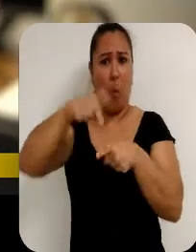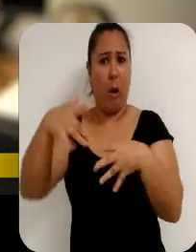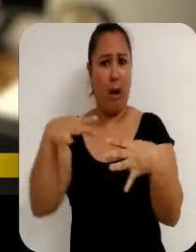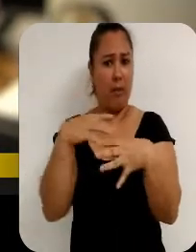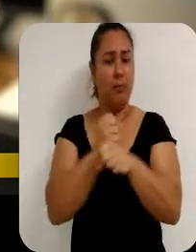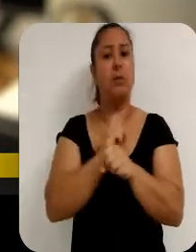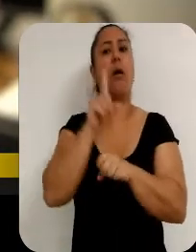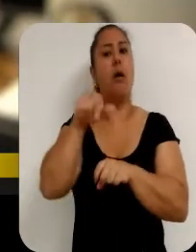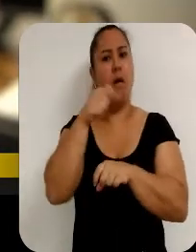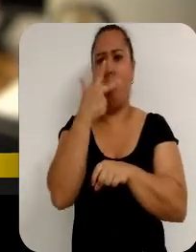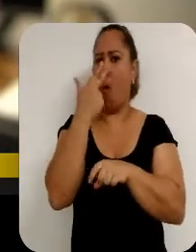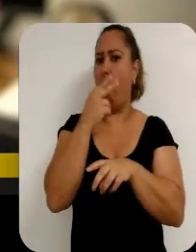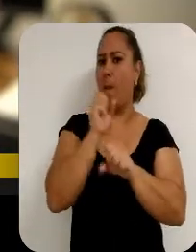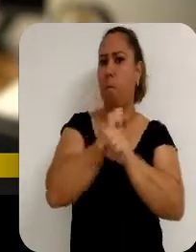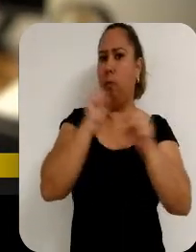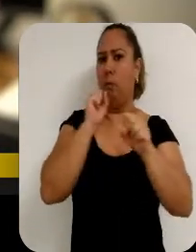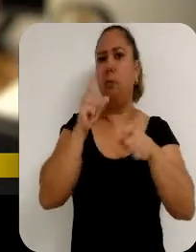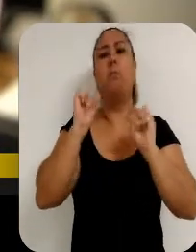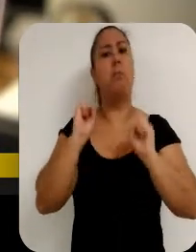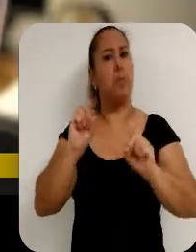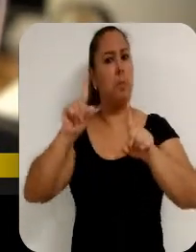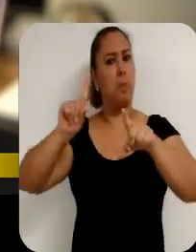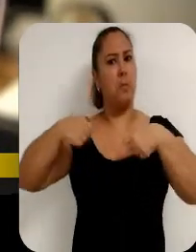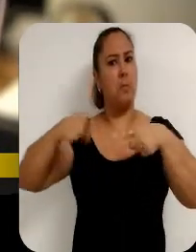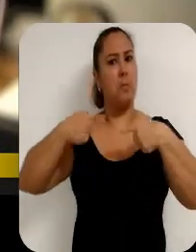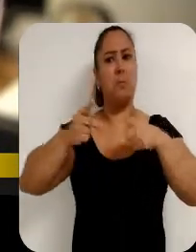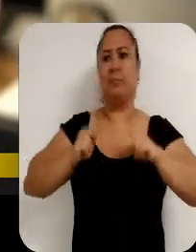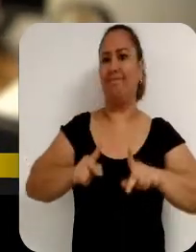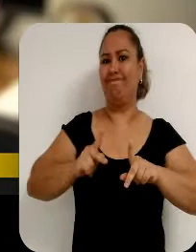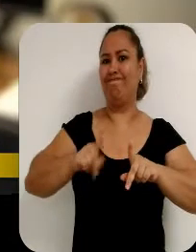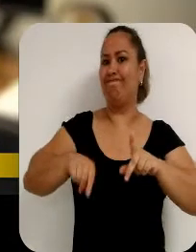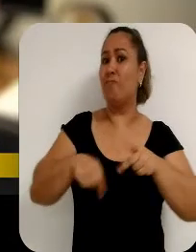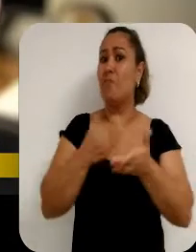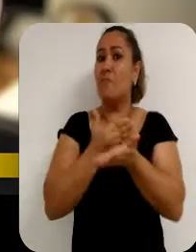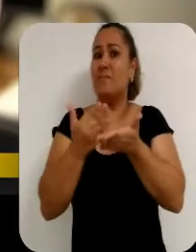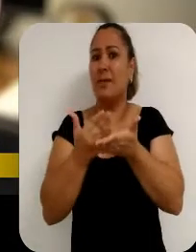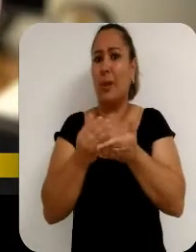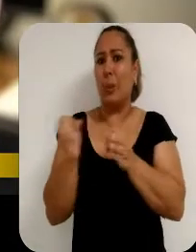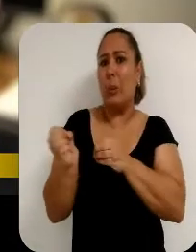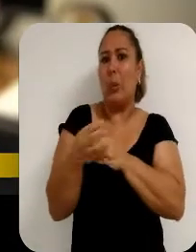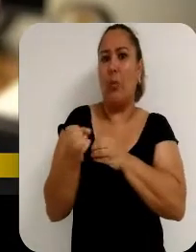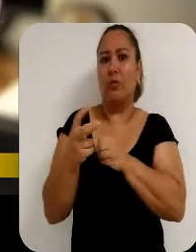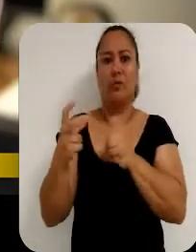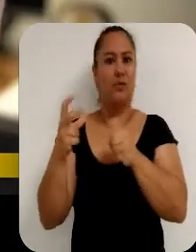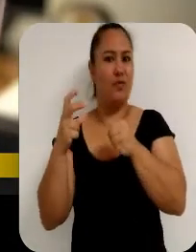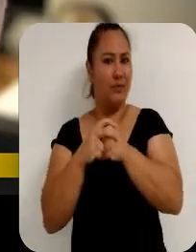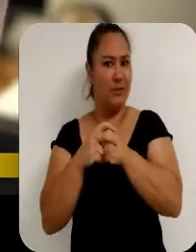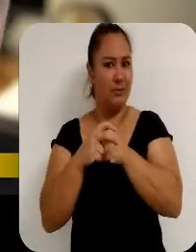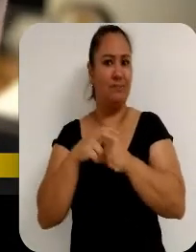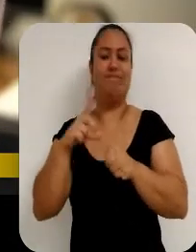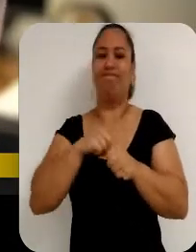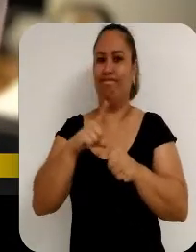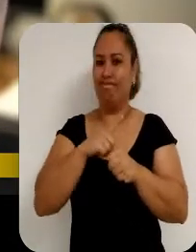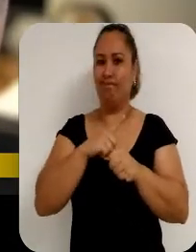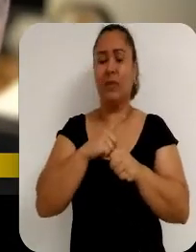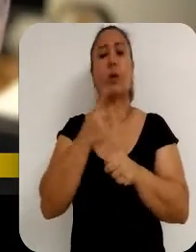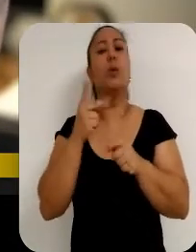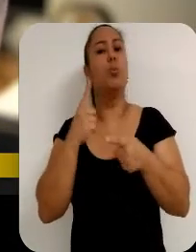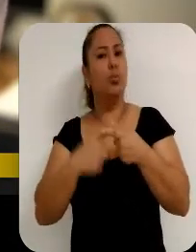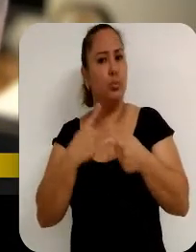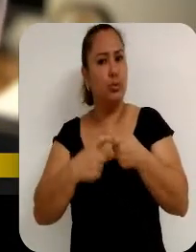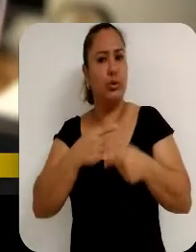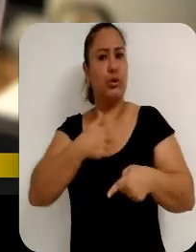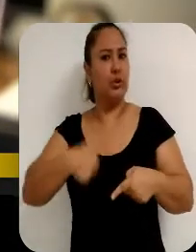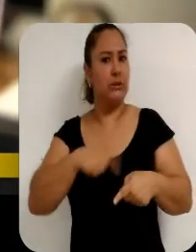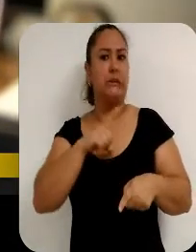pode causar o surgimento de novos vírus. É por isso que a China tinha um programa de monitoramento na região e é por isso que, relativo a outros países, a